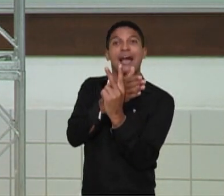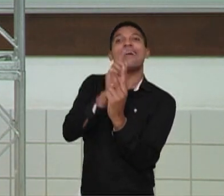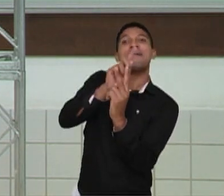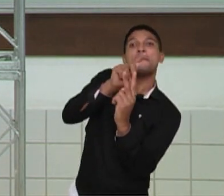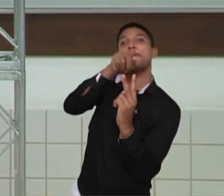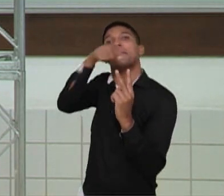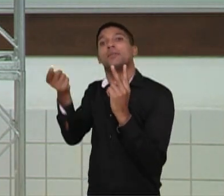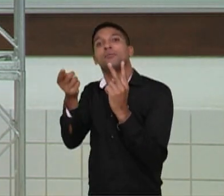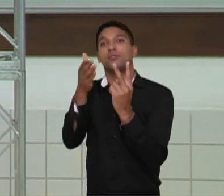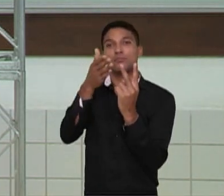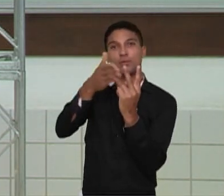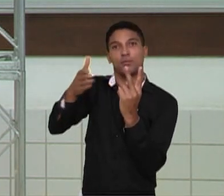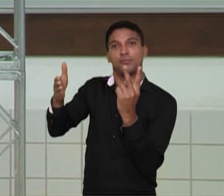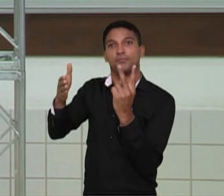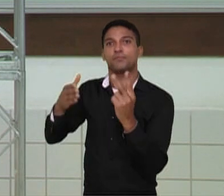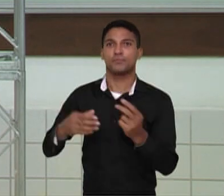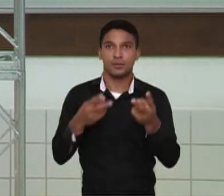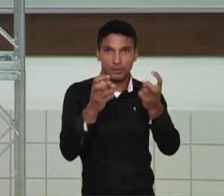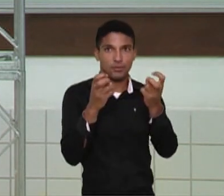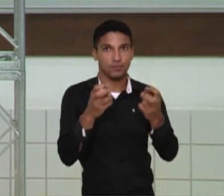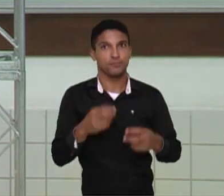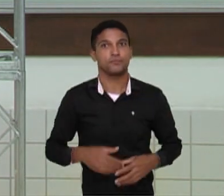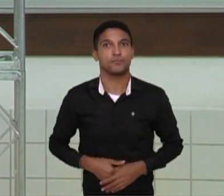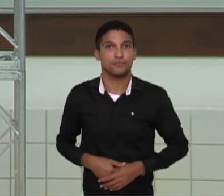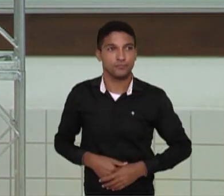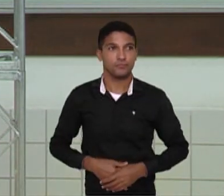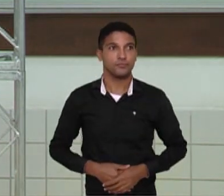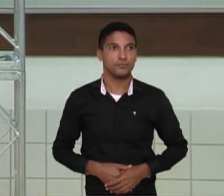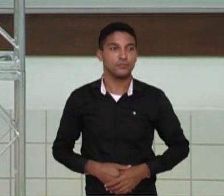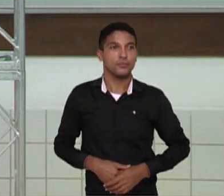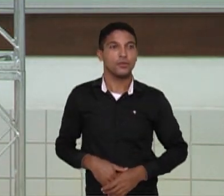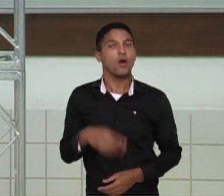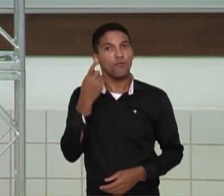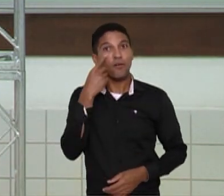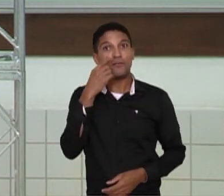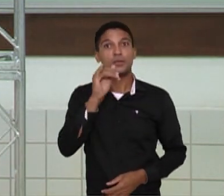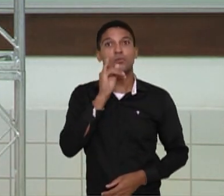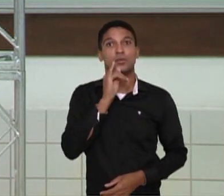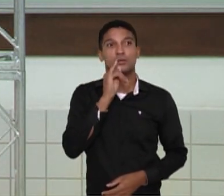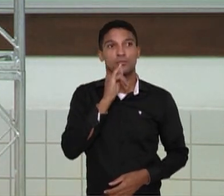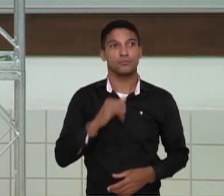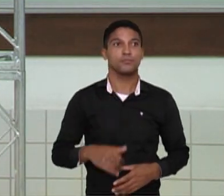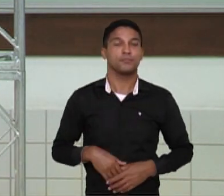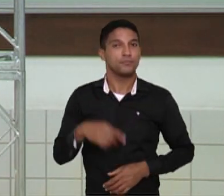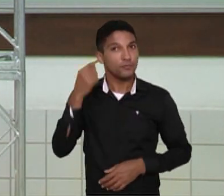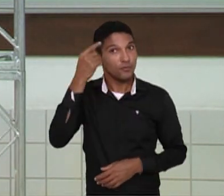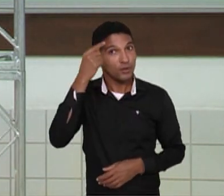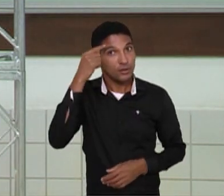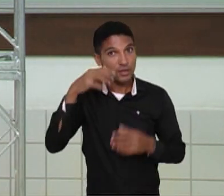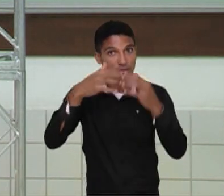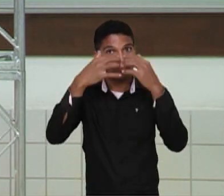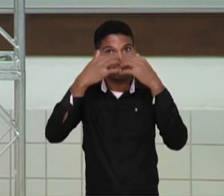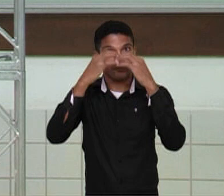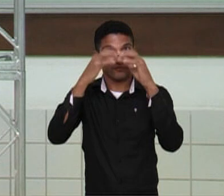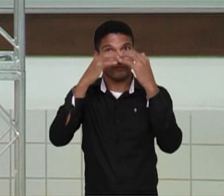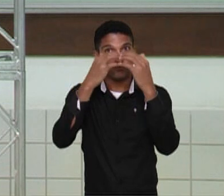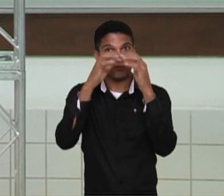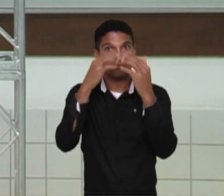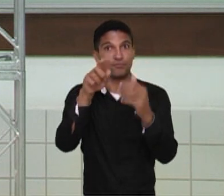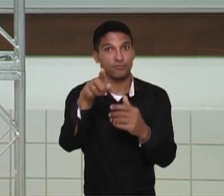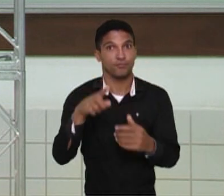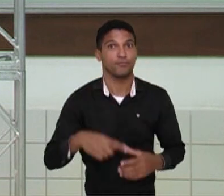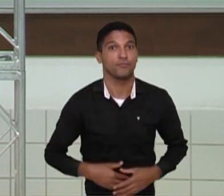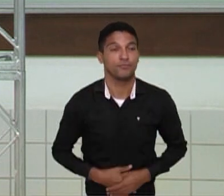determinar quem vem depois. Né? Vou dar um exemplo para você. Então, pensa o seguinte. Né?